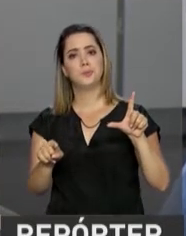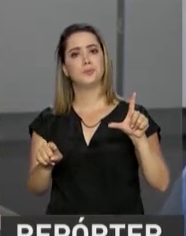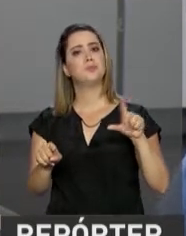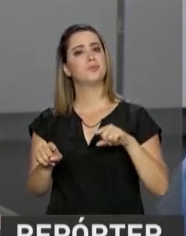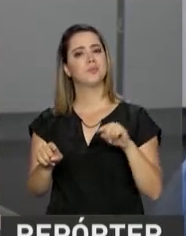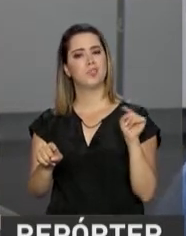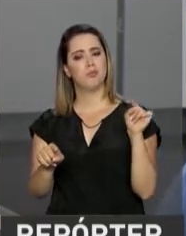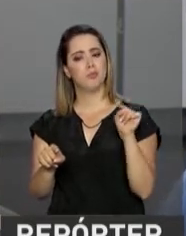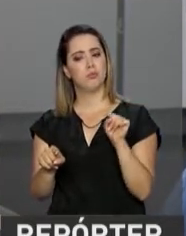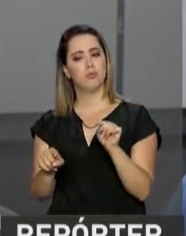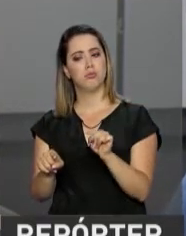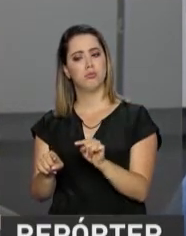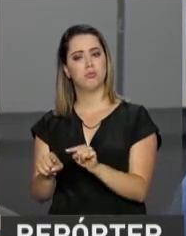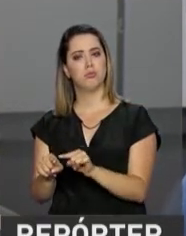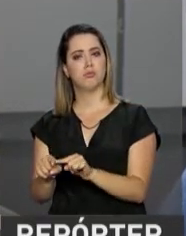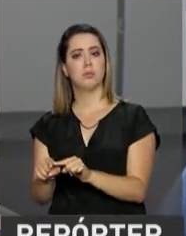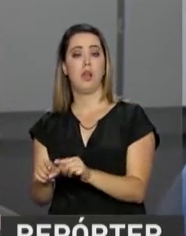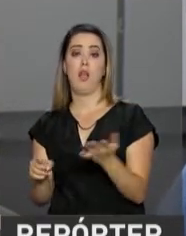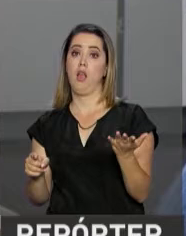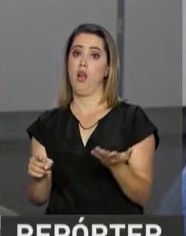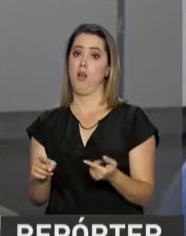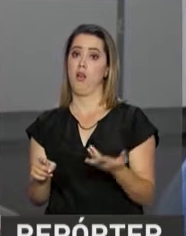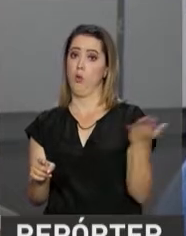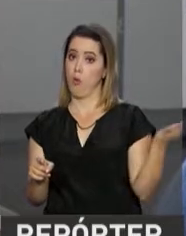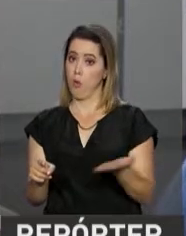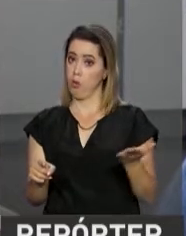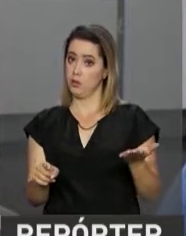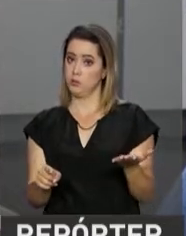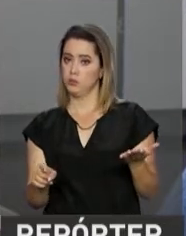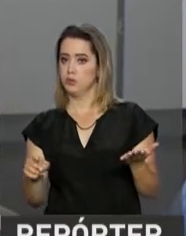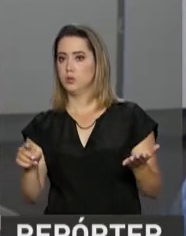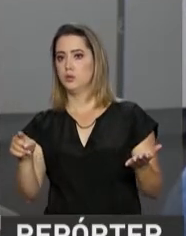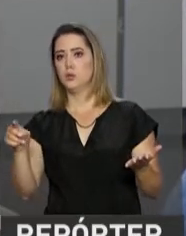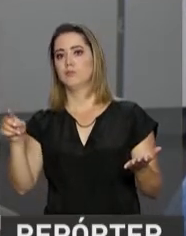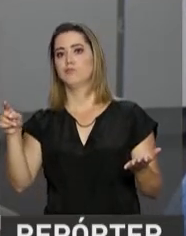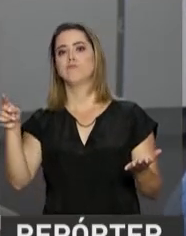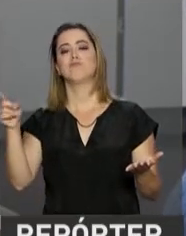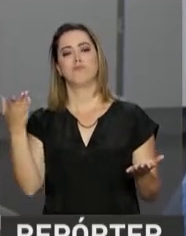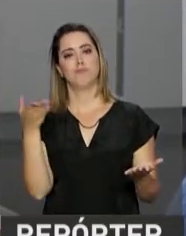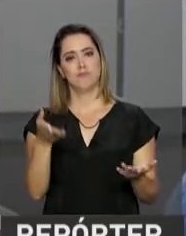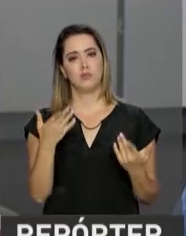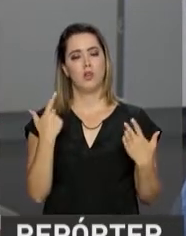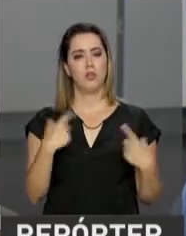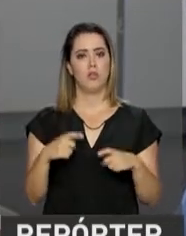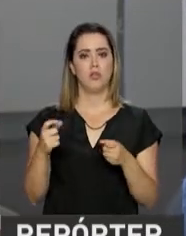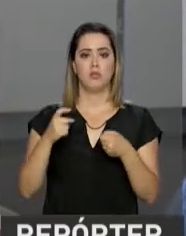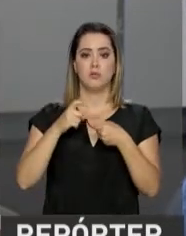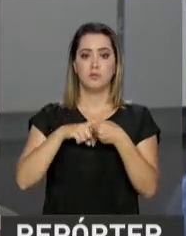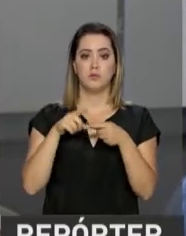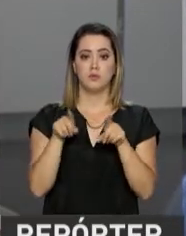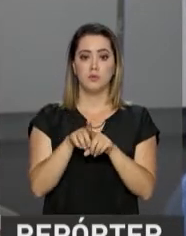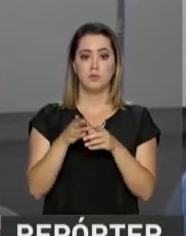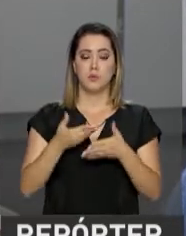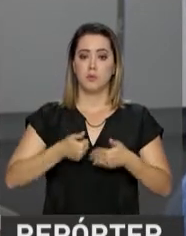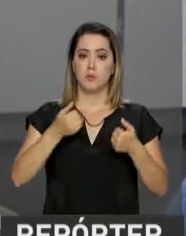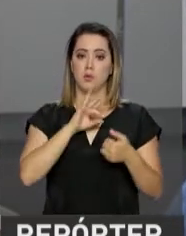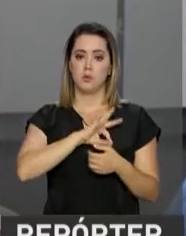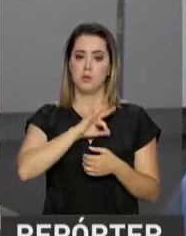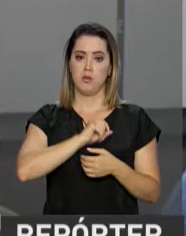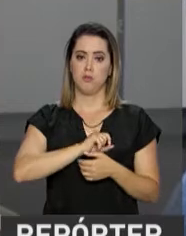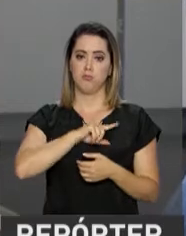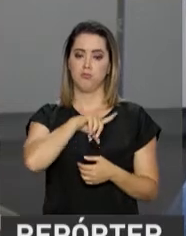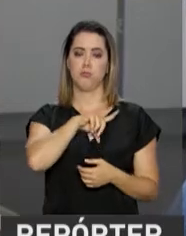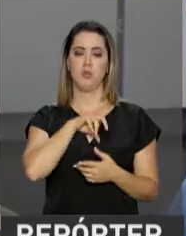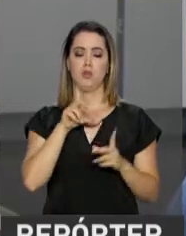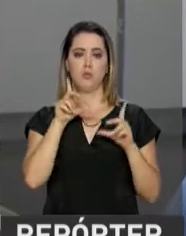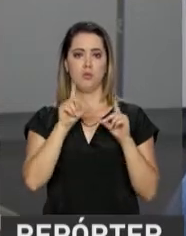demanda represada é intensa e num ambiente onde você tem uma recomposição maior da renda dada